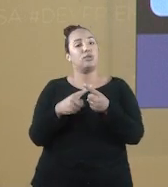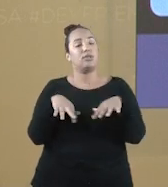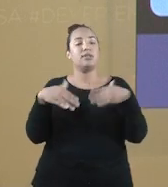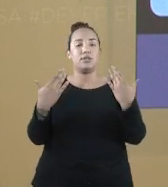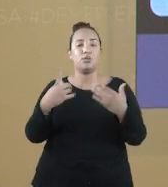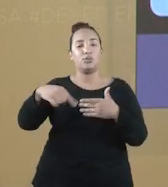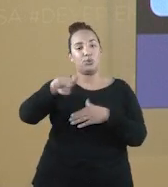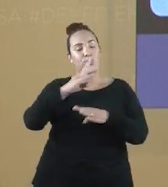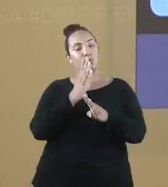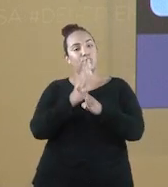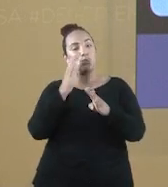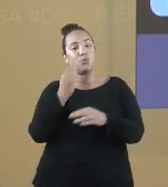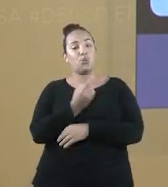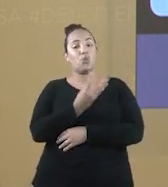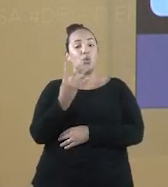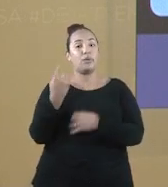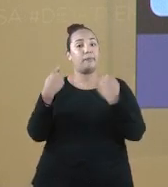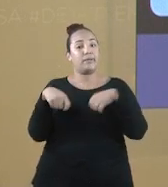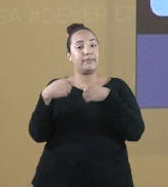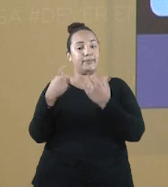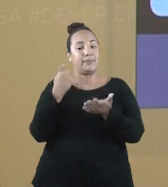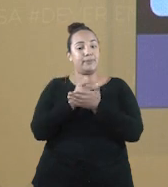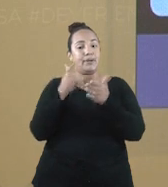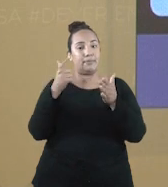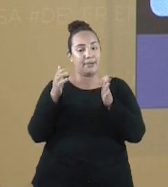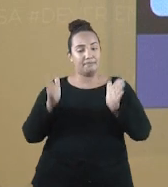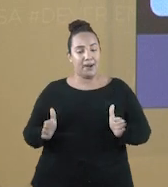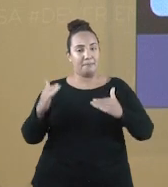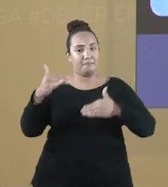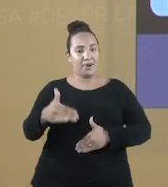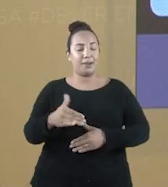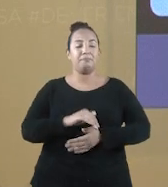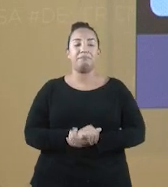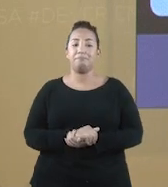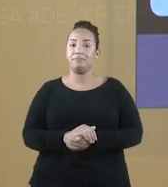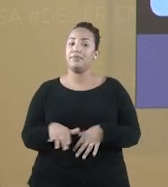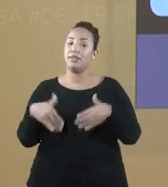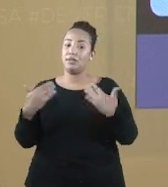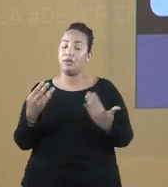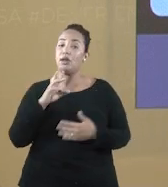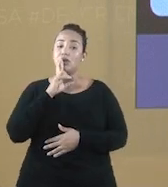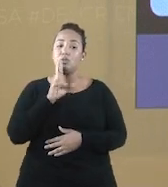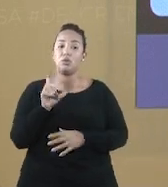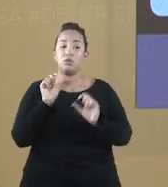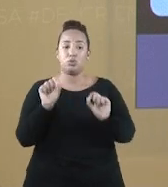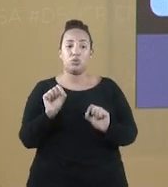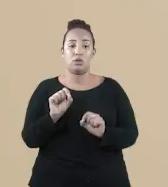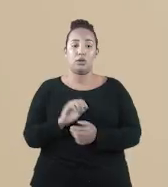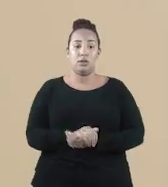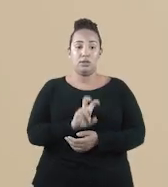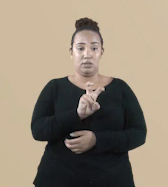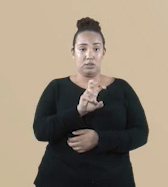assim descobriremos o quanto de arame ele deverá comprar. Logo, a quantidade de arame